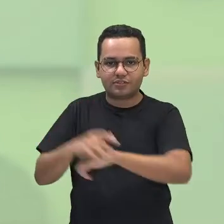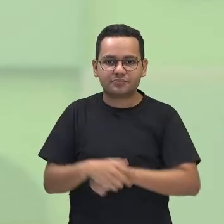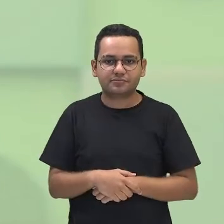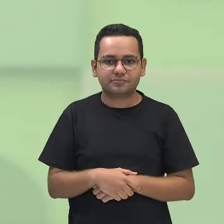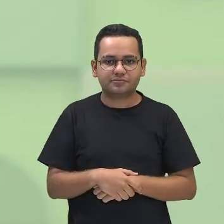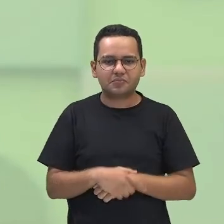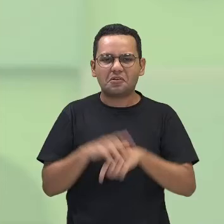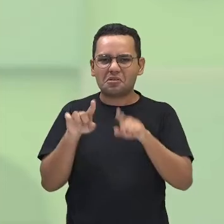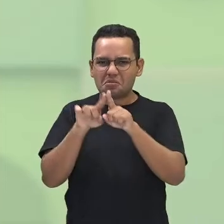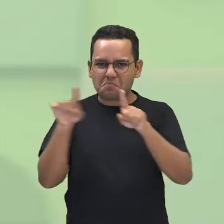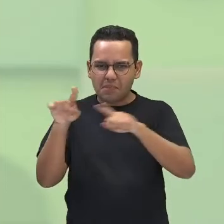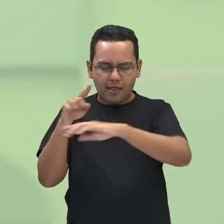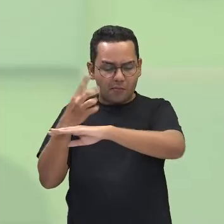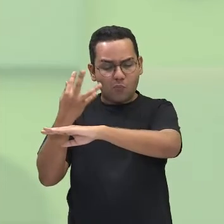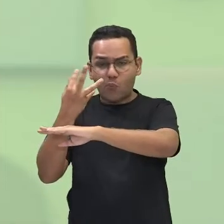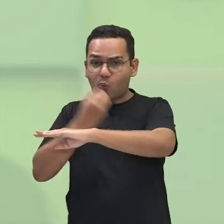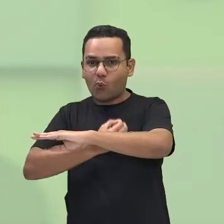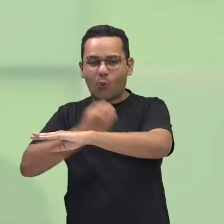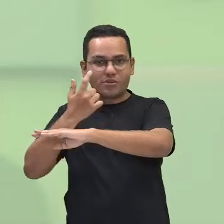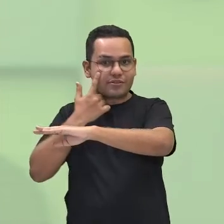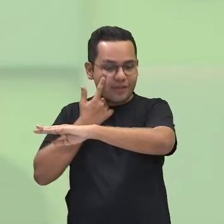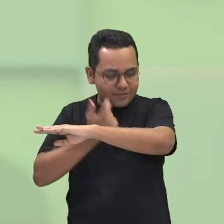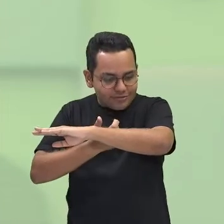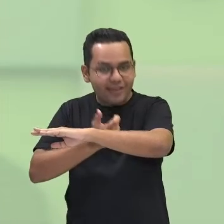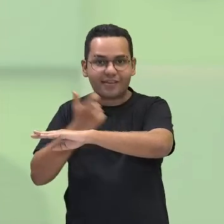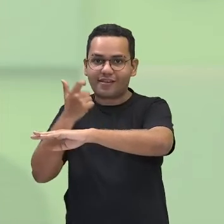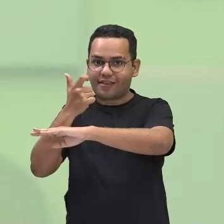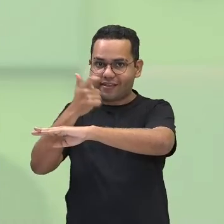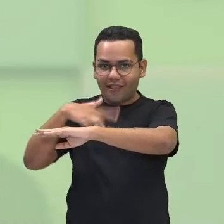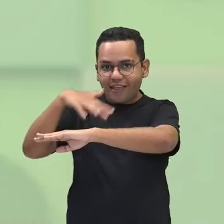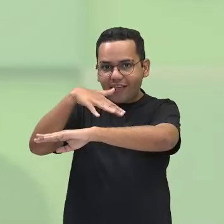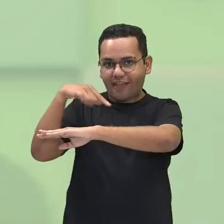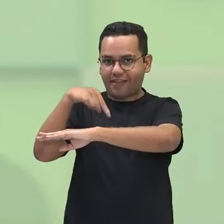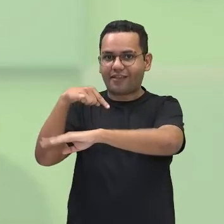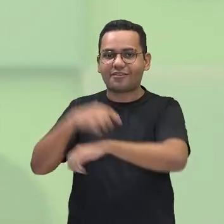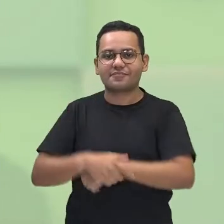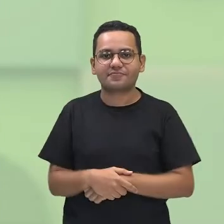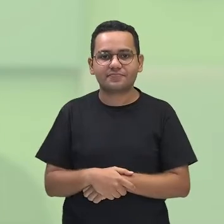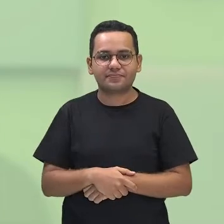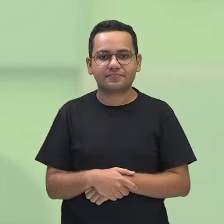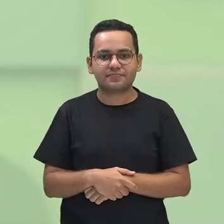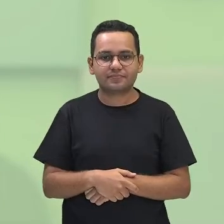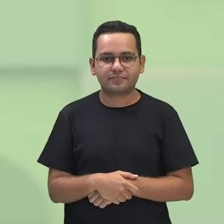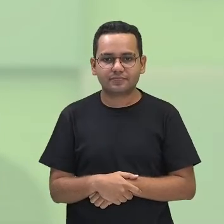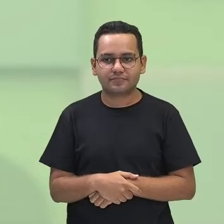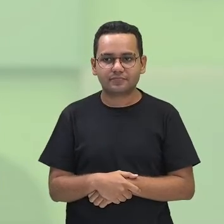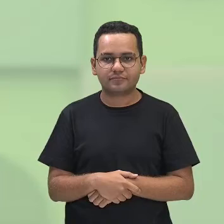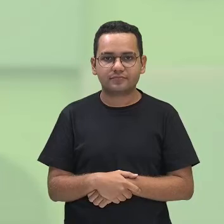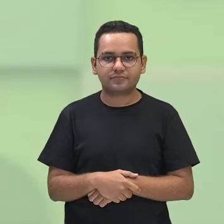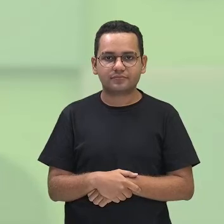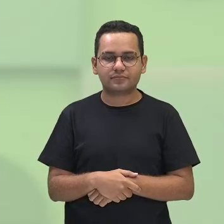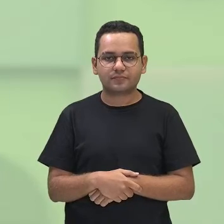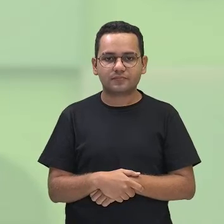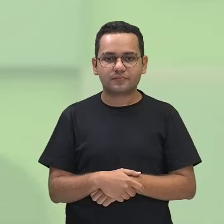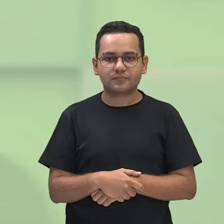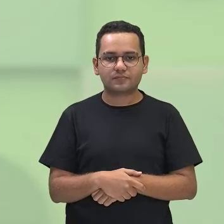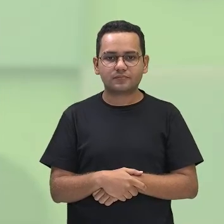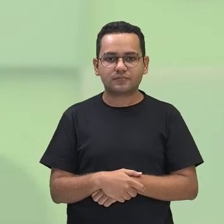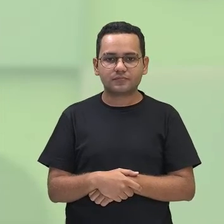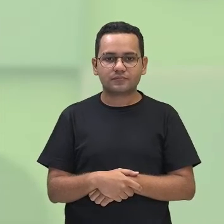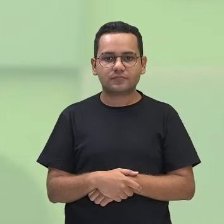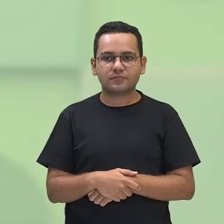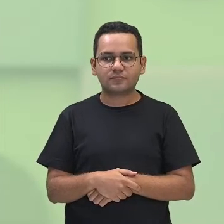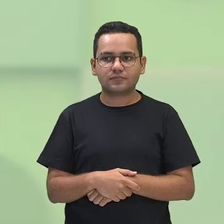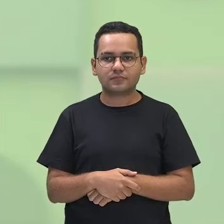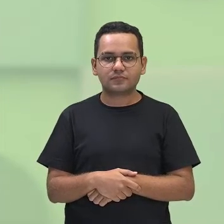mais vistosa, chama atenção aos olhos, mas que também os frutos, eles estão lá presentes porque isso